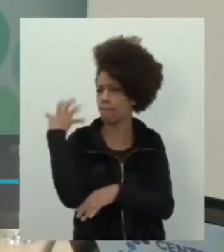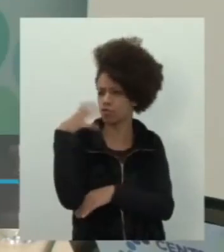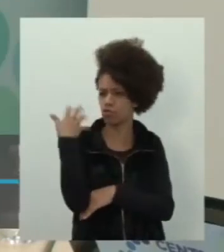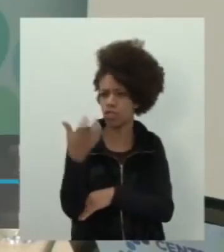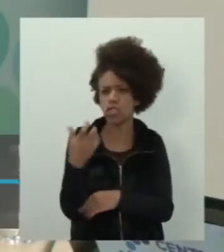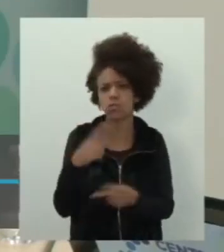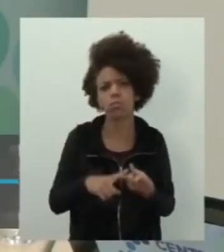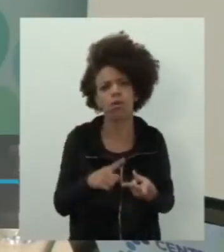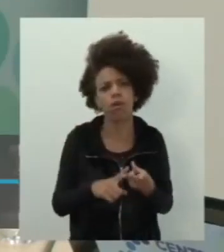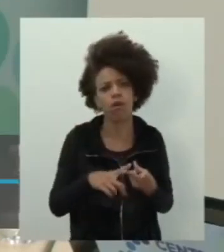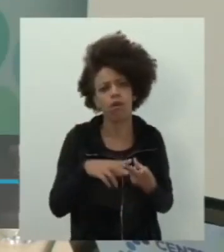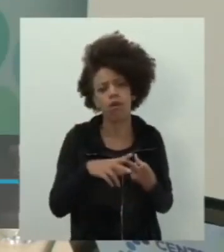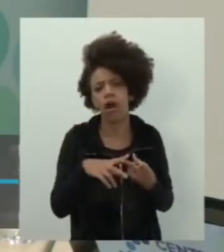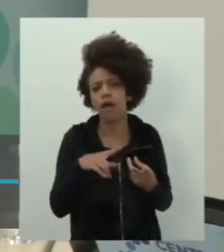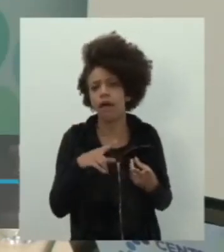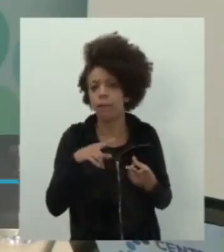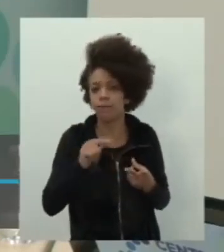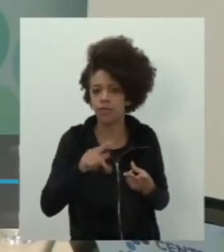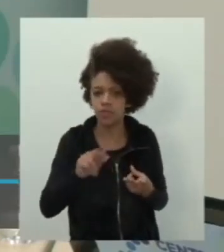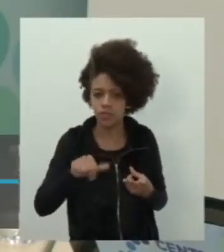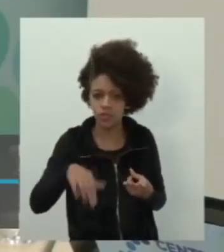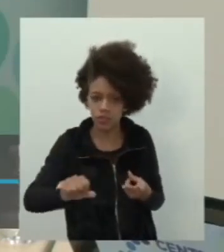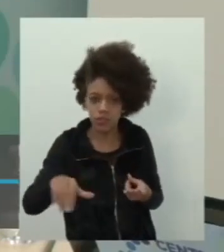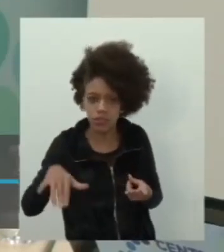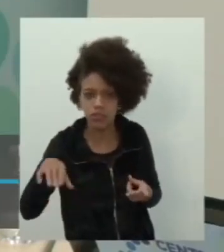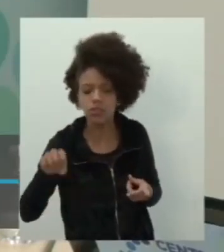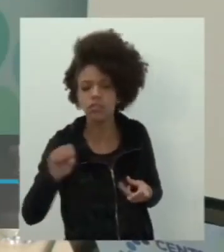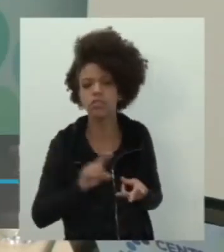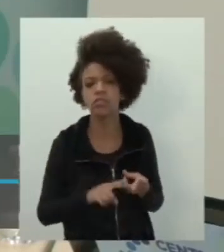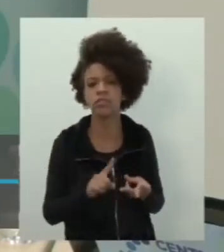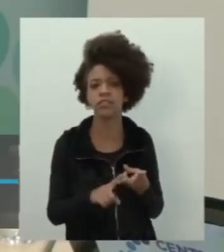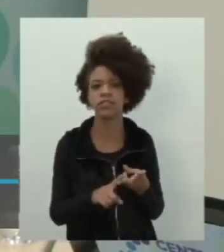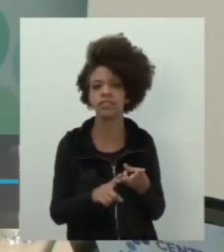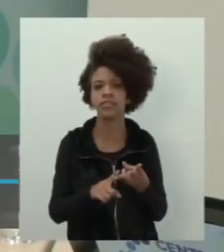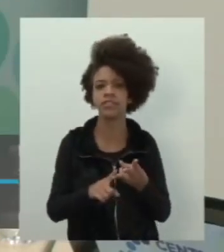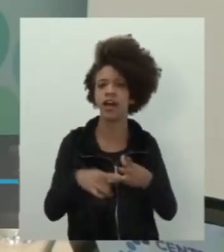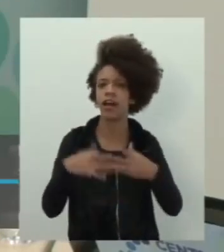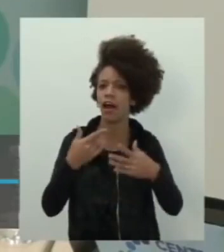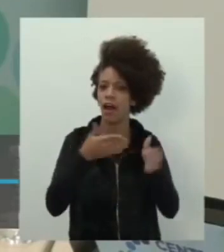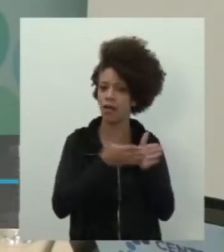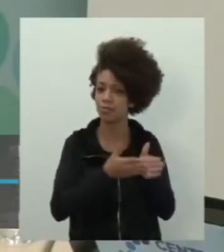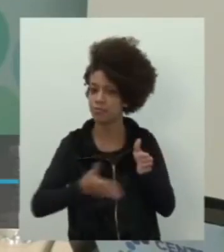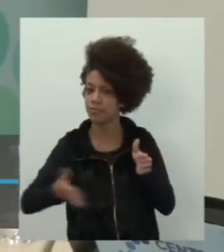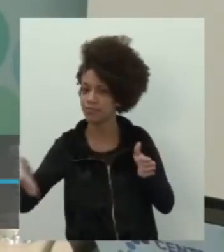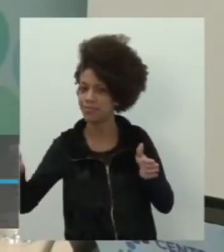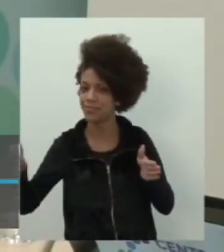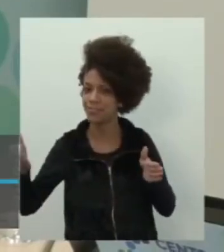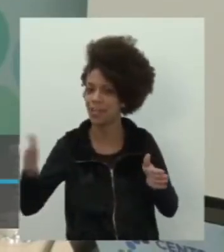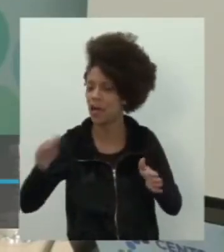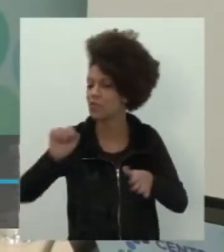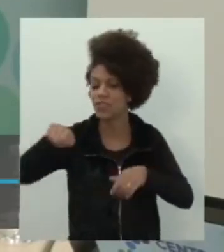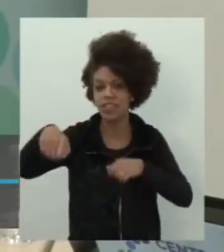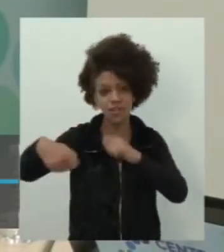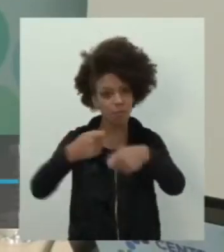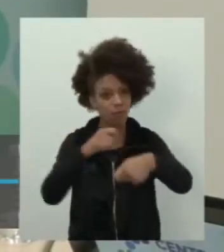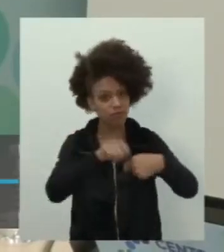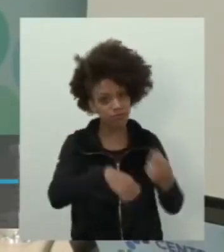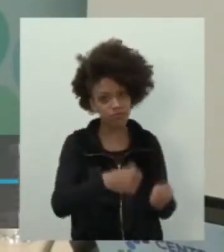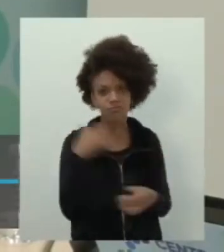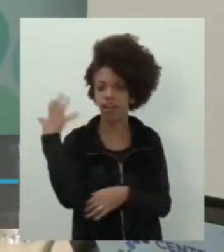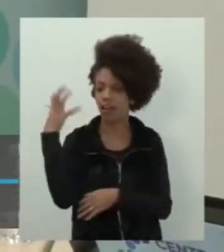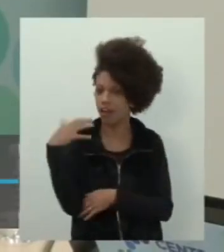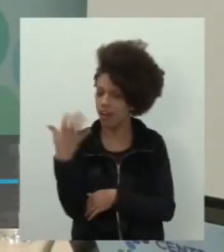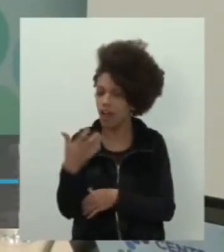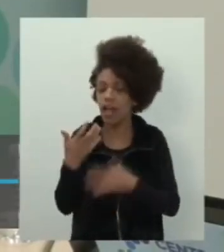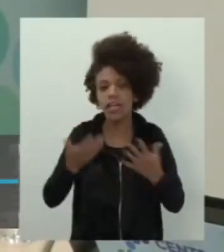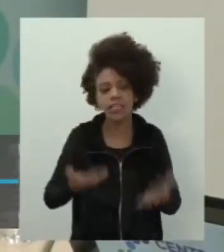realismo, parnasianismo, simbolismo no mesmo século, né? Alguns acontecendo ao mesmo tempo. Então, hoje, a